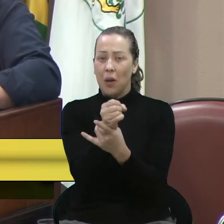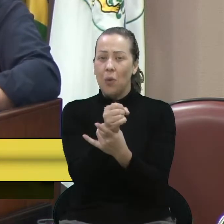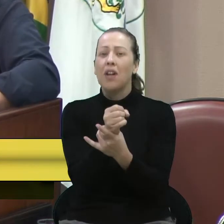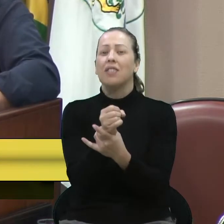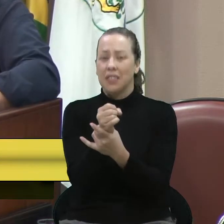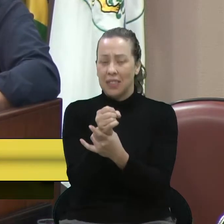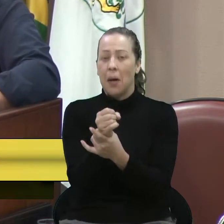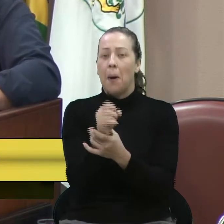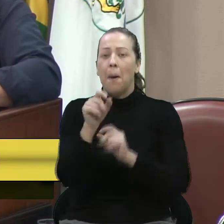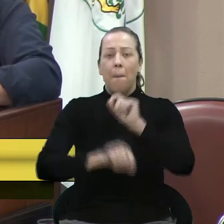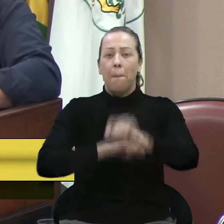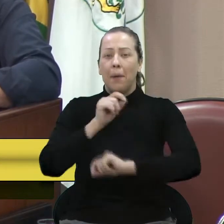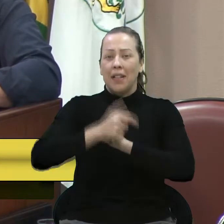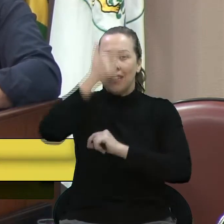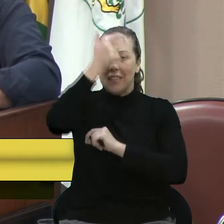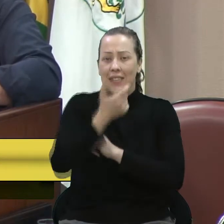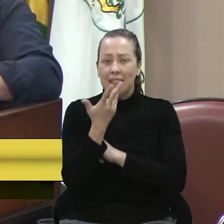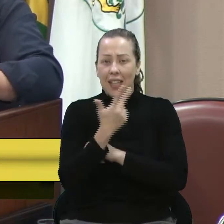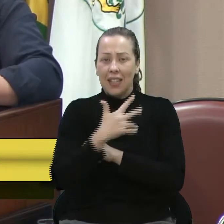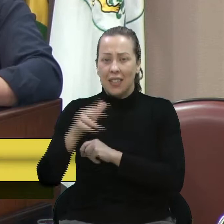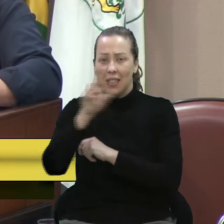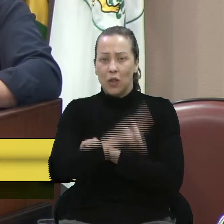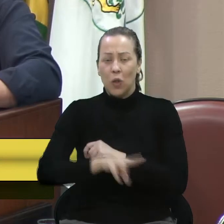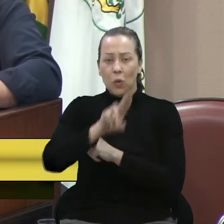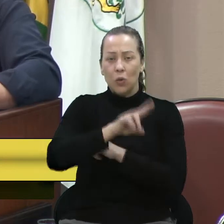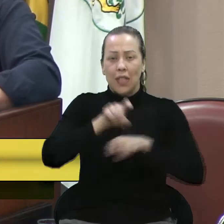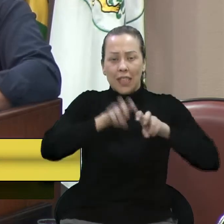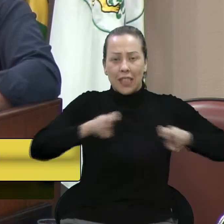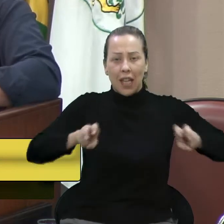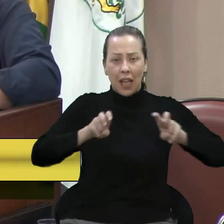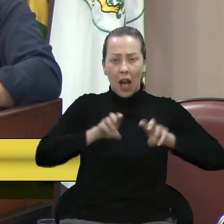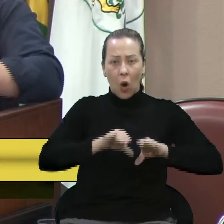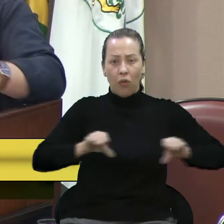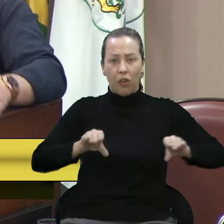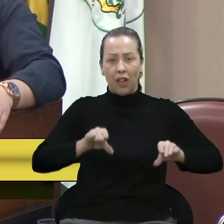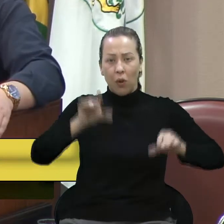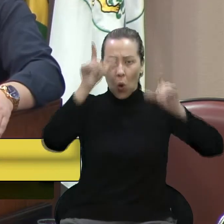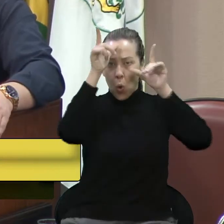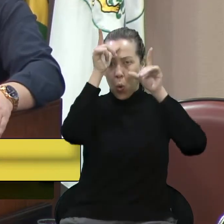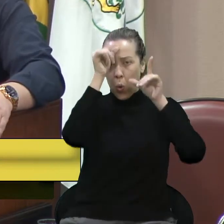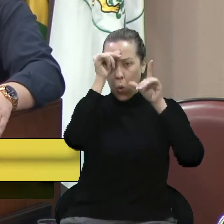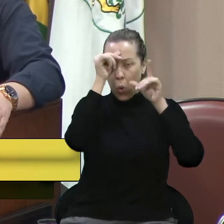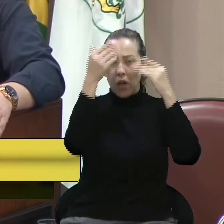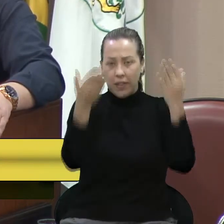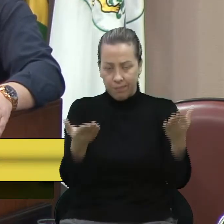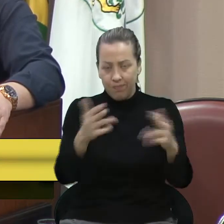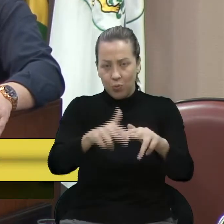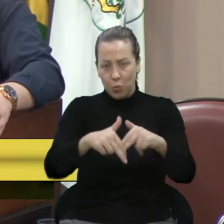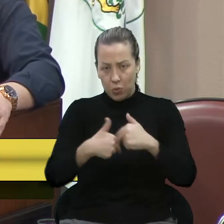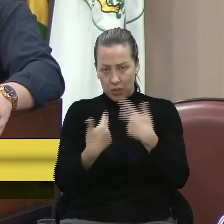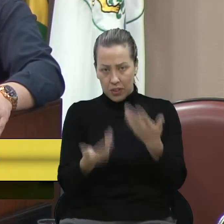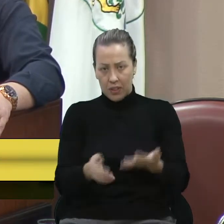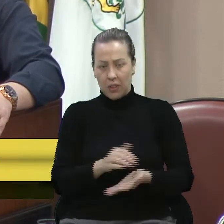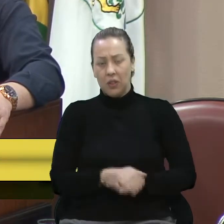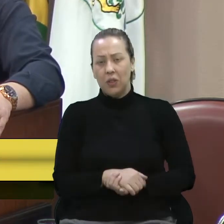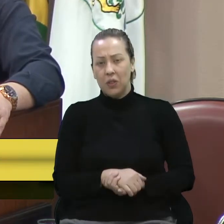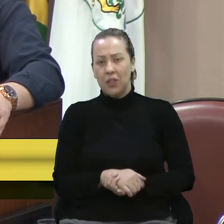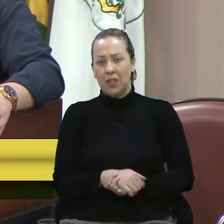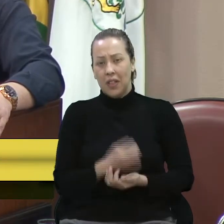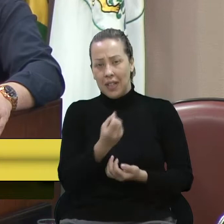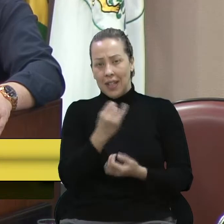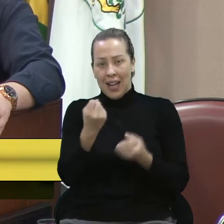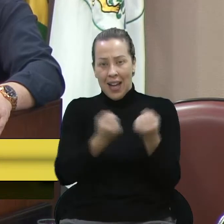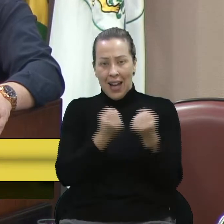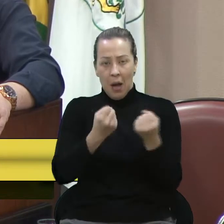os usuários dela, porque poderia andar com mais tranquilamente. E para as pessoas que estão conduzindo seus